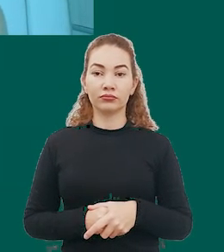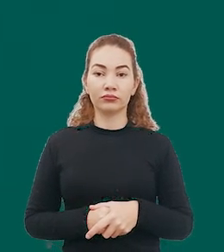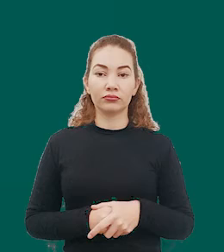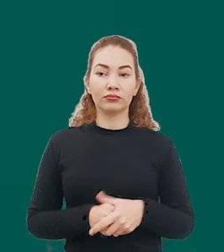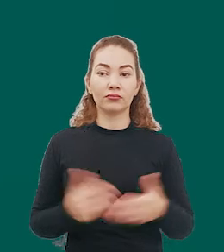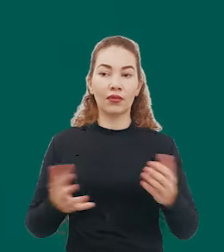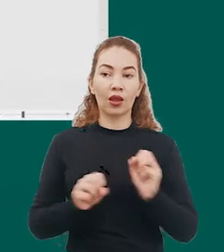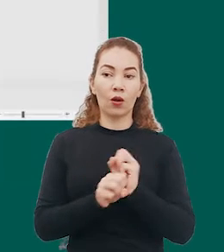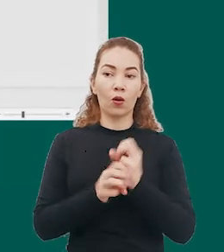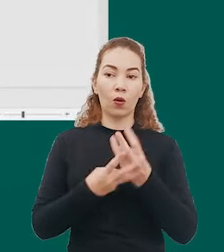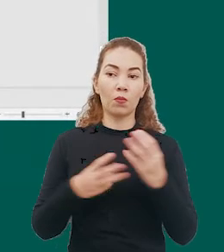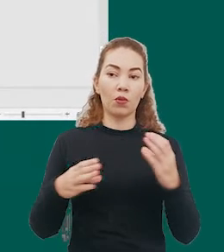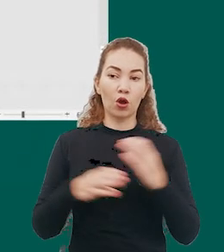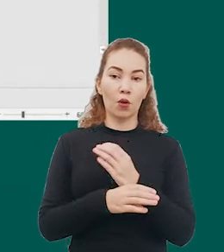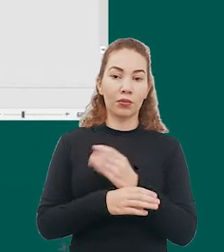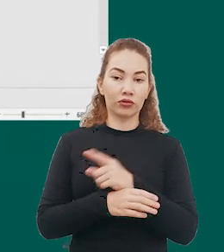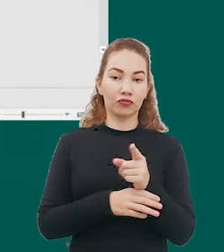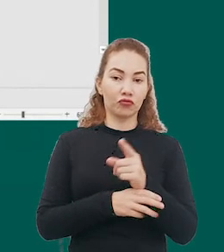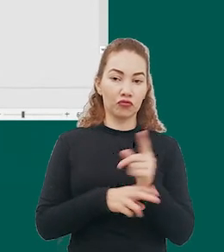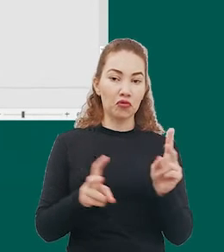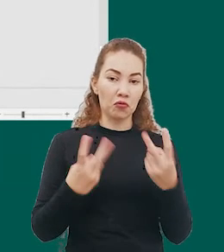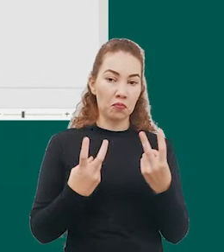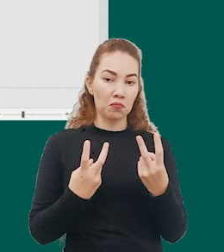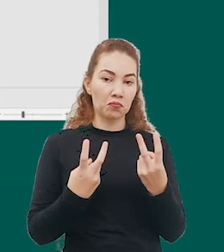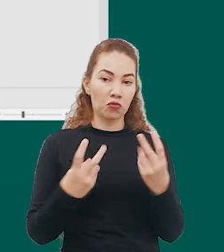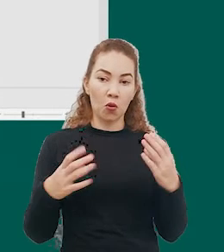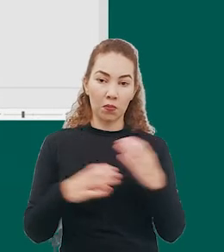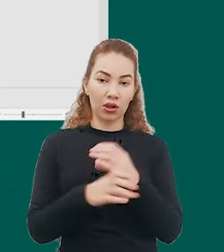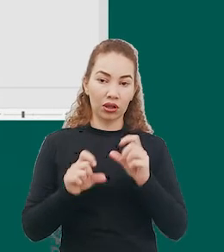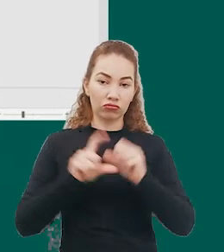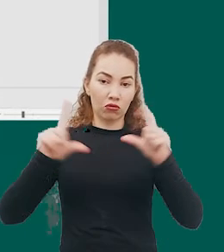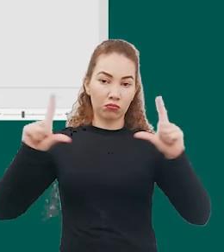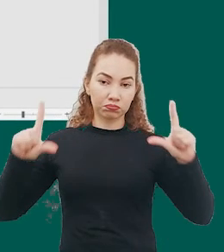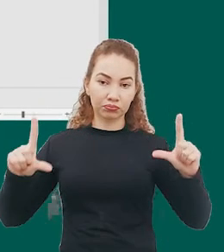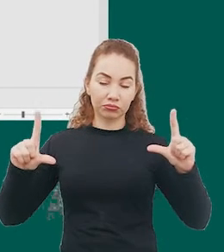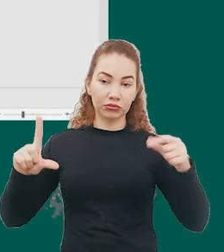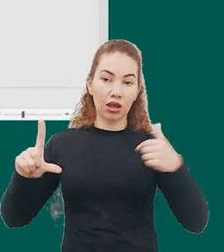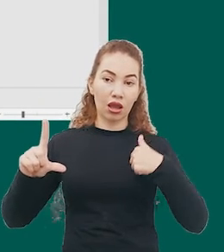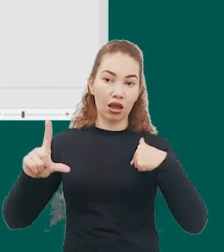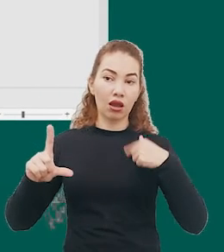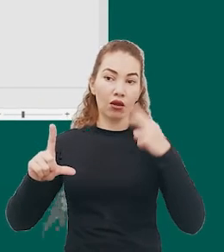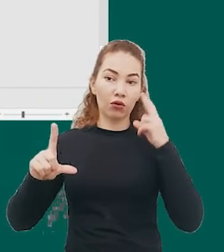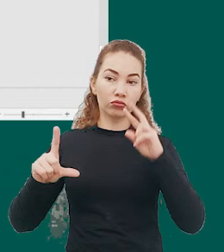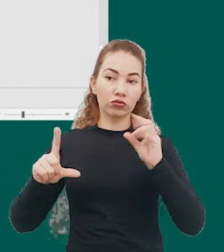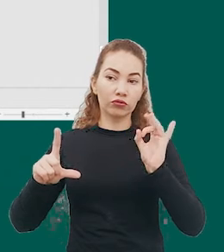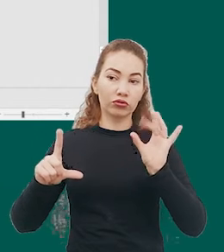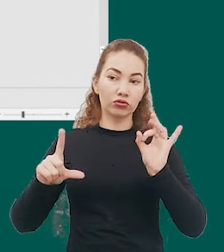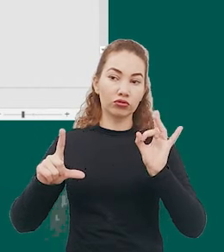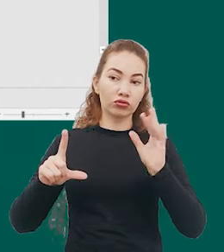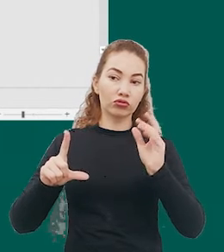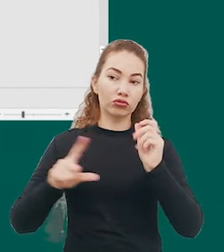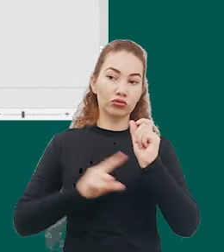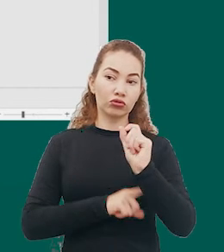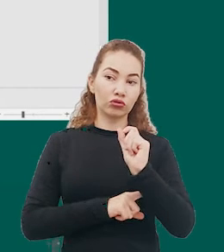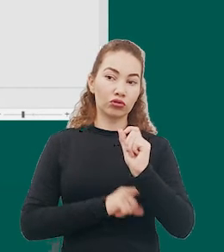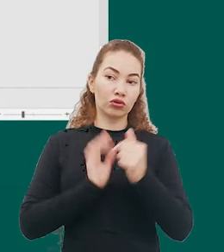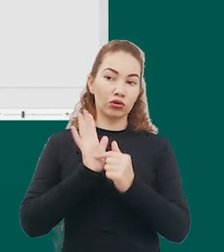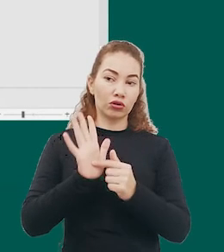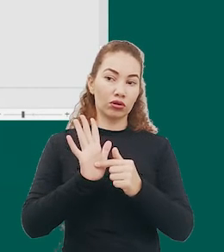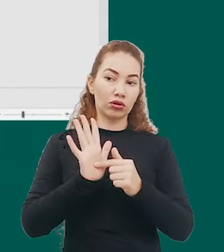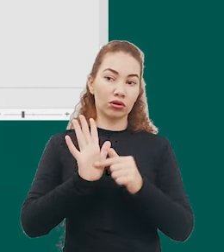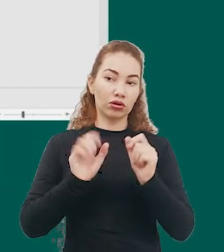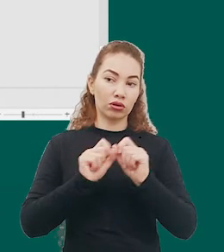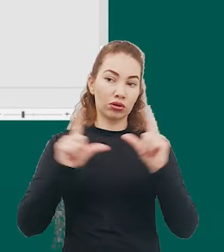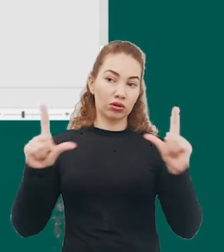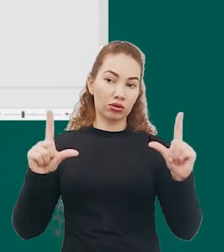Estou compartilhando a tela inteira. Vocês estão vendo a tela inteira? Eu estou vendo a apresentação. Mas ela está em